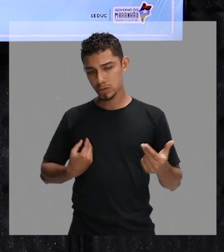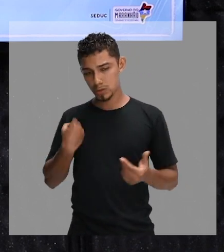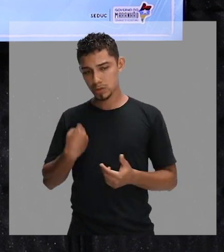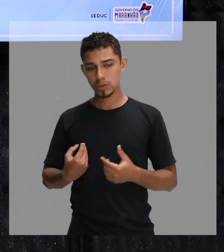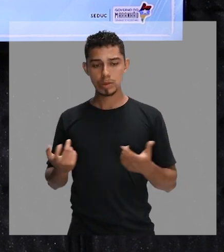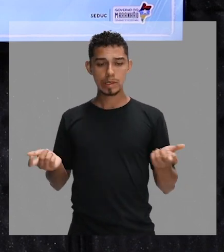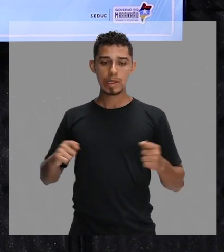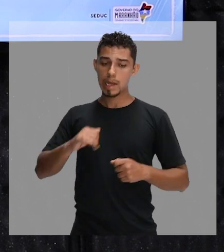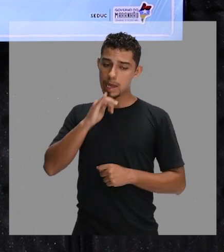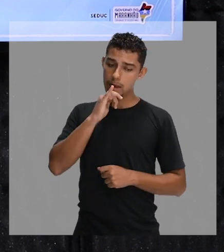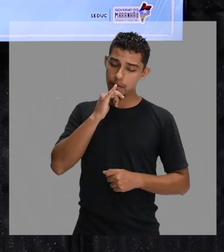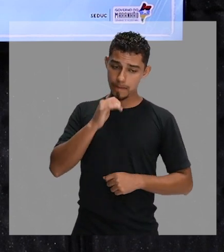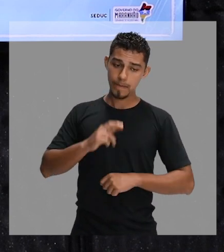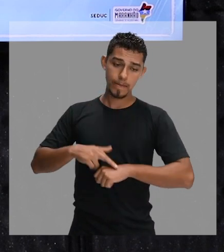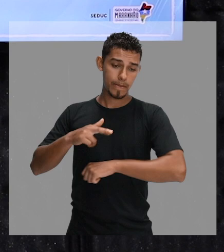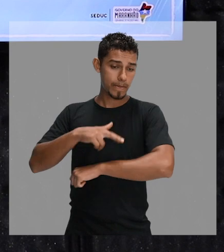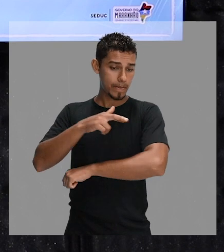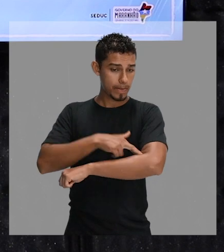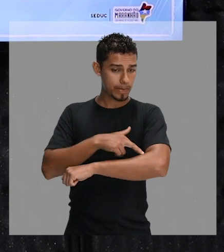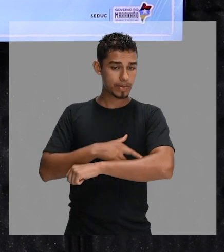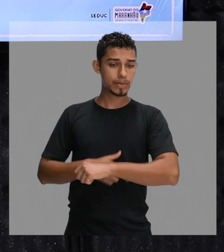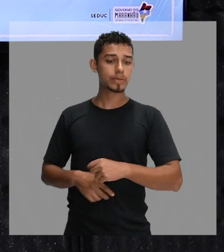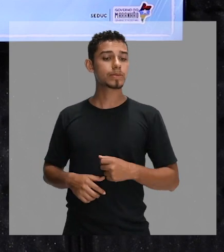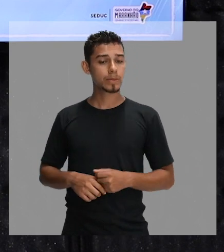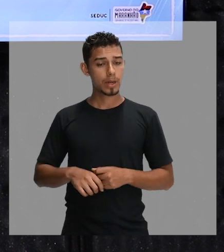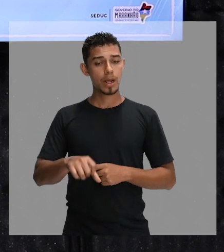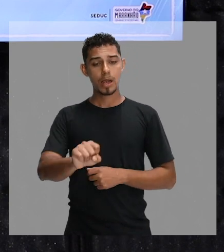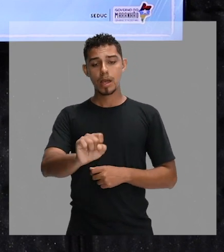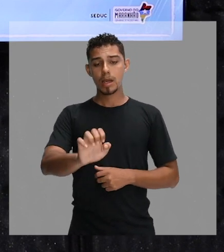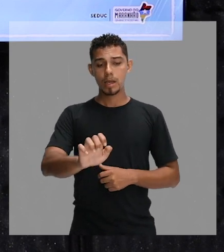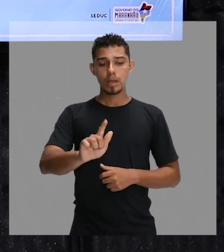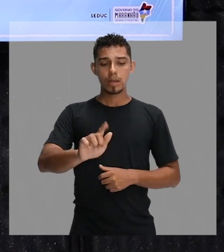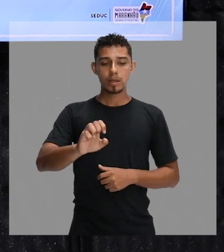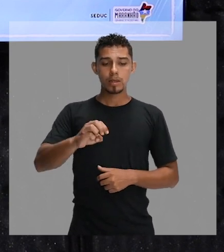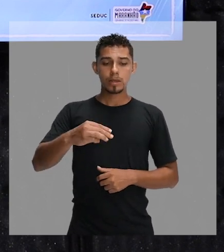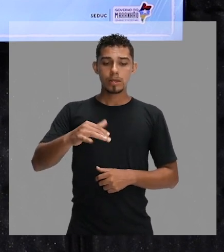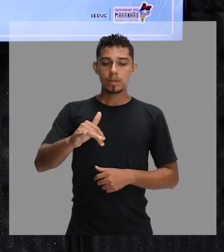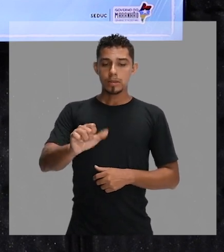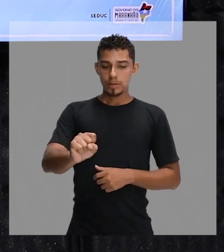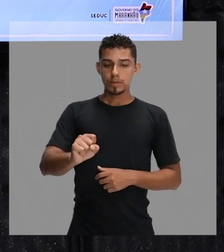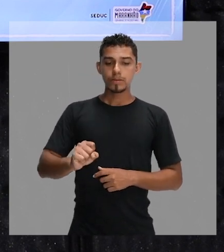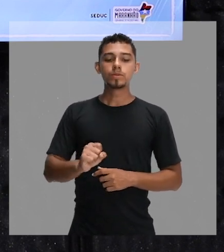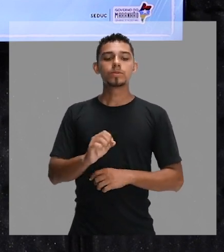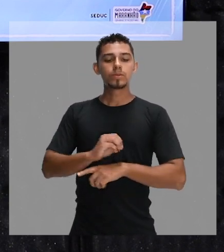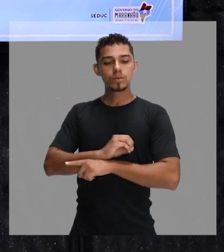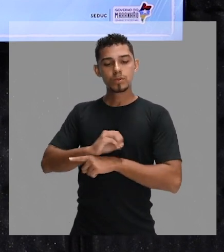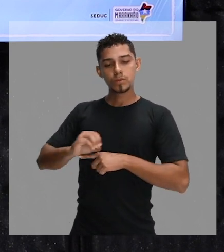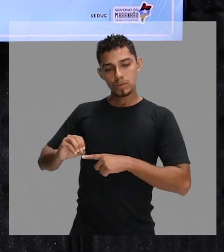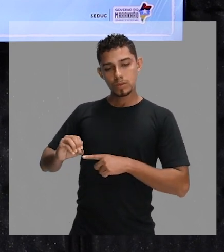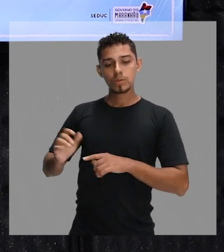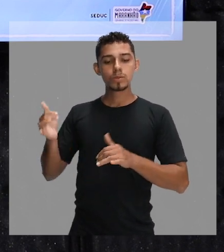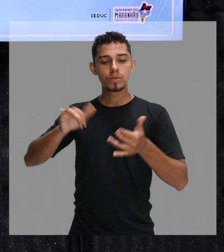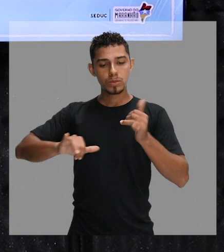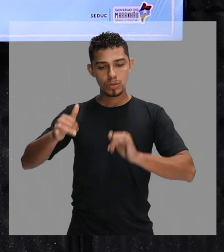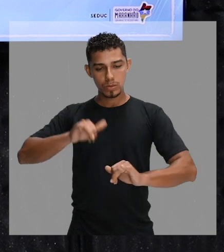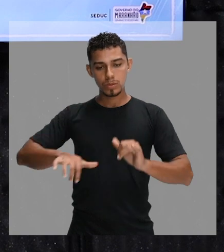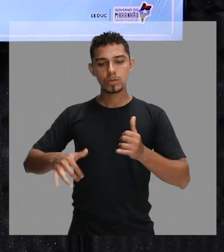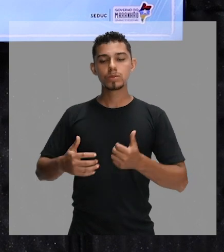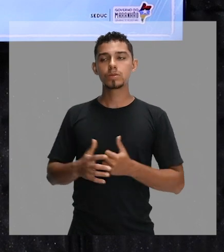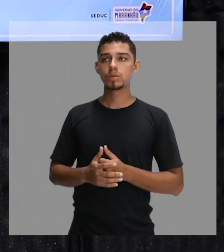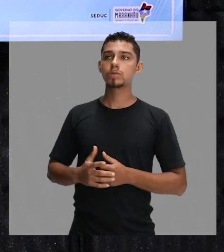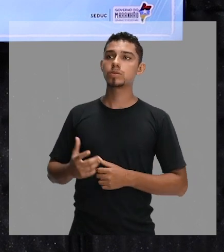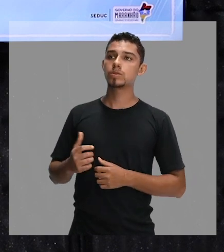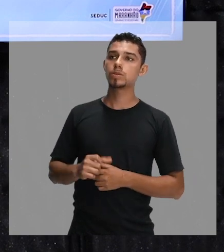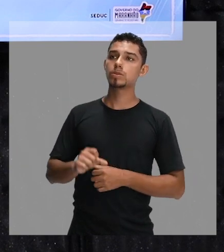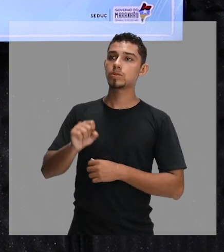nesse caso são as rochas sedimentares orgânicas ou biogênicas, ou fruto de reações químicas, são